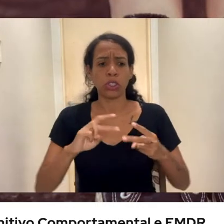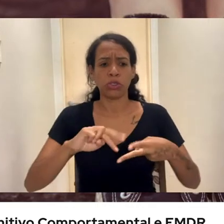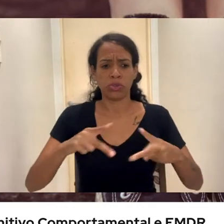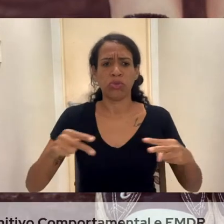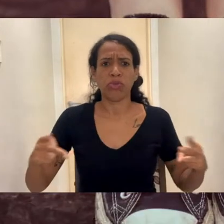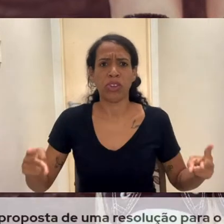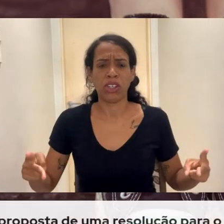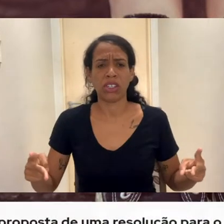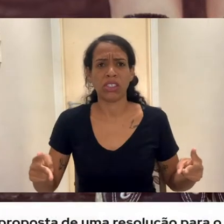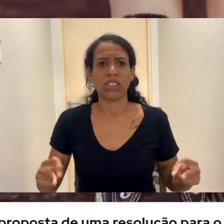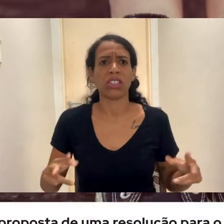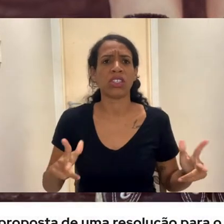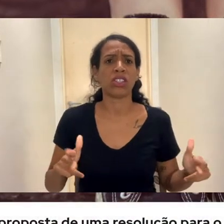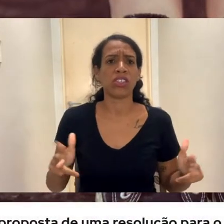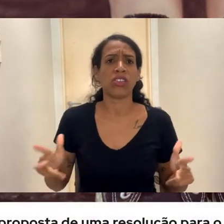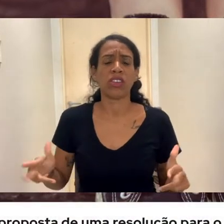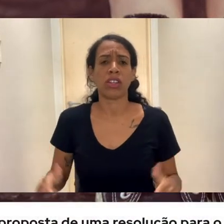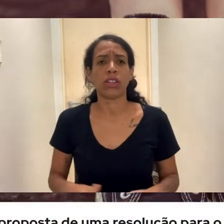disso. Então,